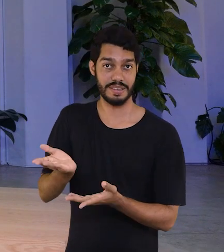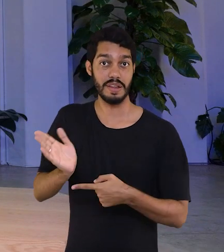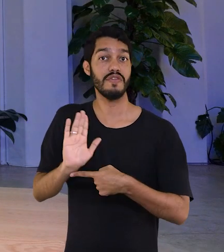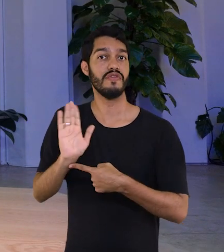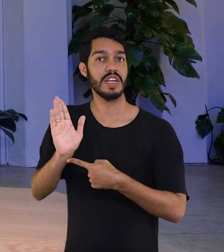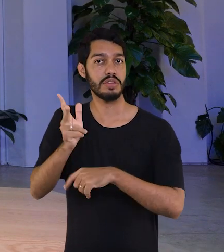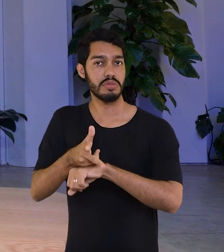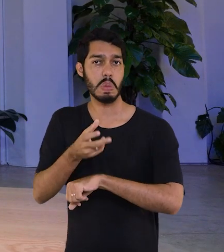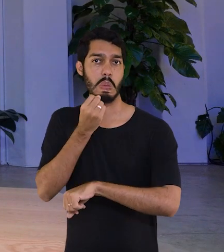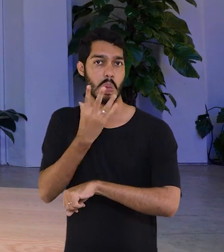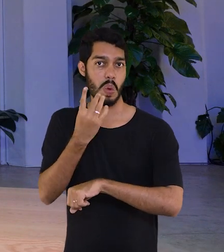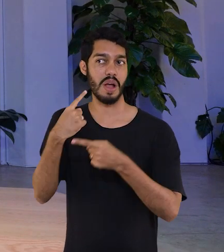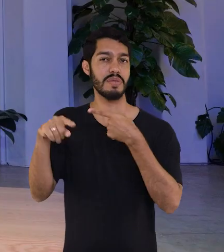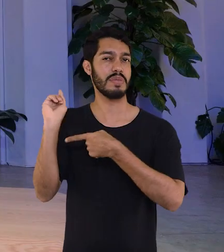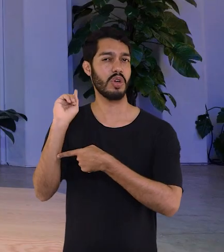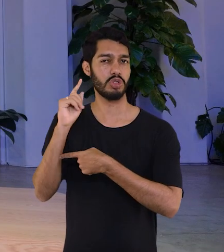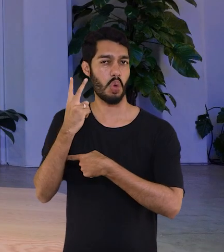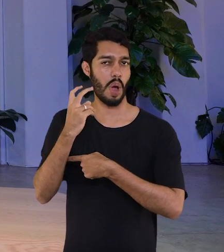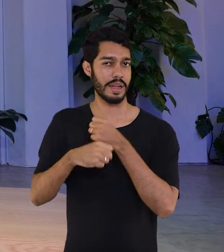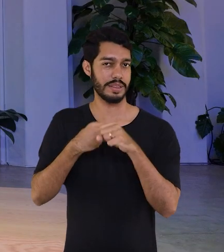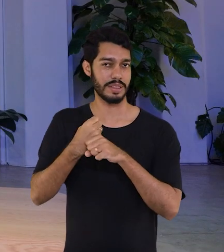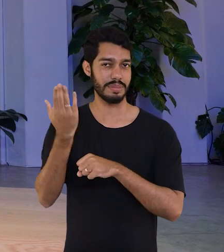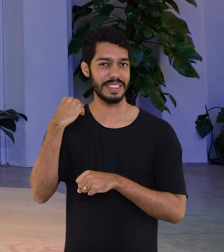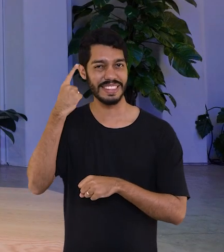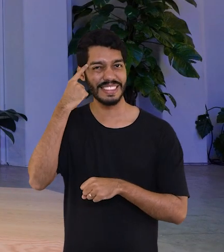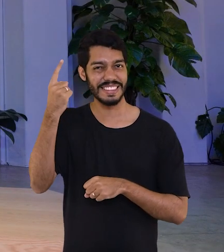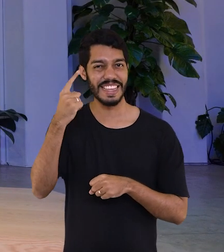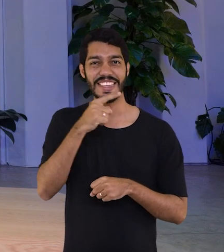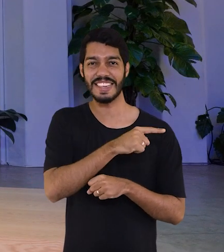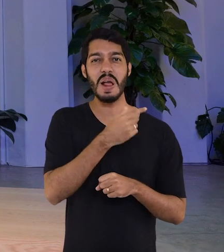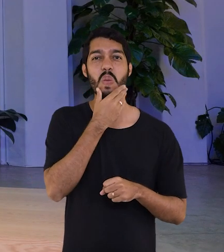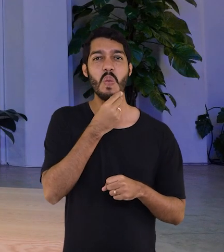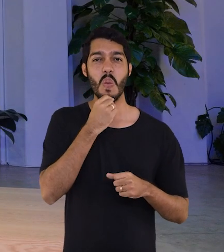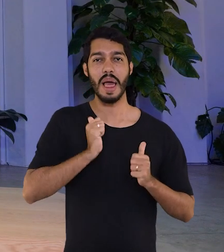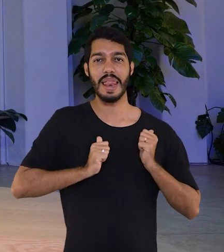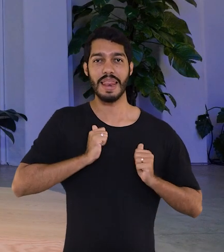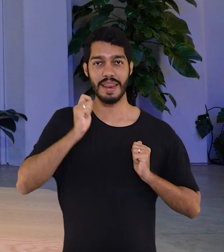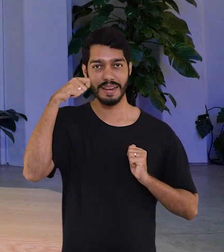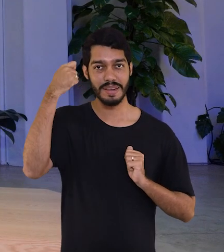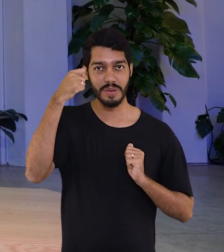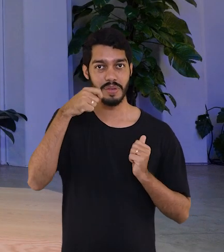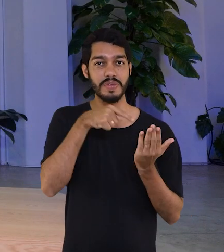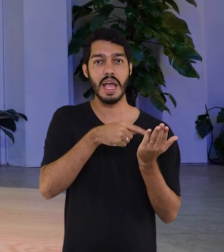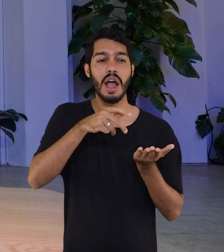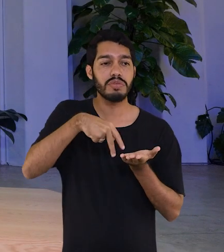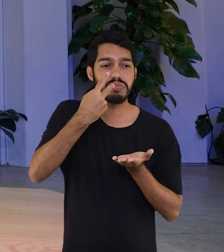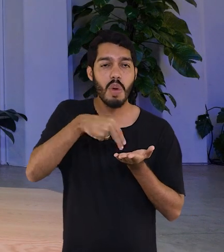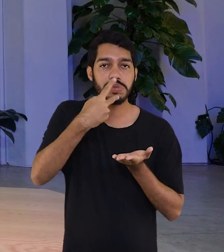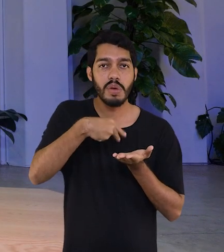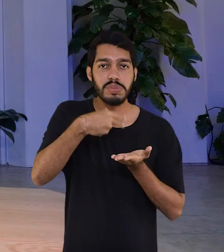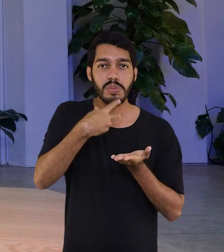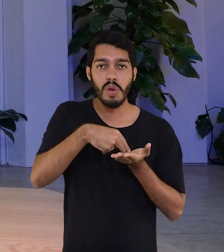Mas, cara, vídeo tá ficando muito bom. Vídeo não era bom 2 anos atrás. Vocês viram aquele vídeo do Will Smith comendo espaguete? Já viram esse? Cara, as pessoas